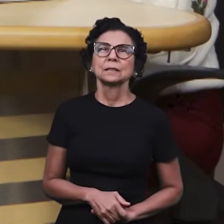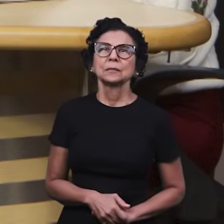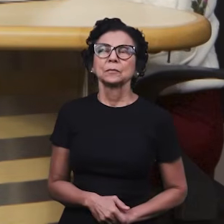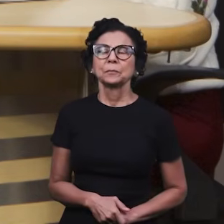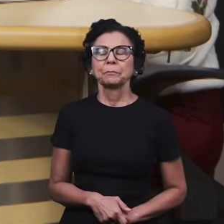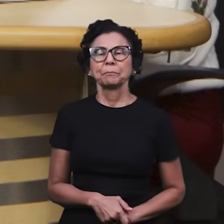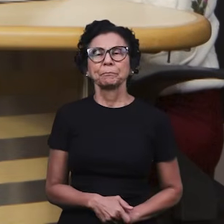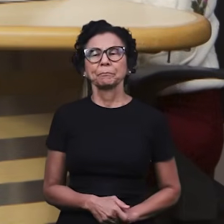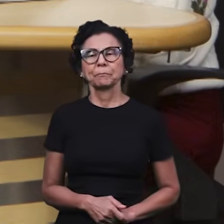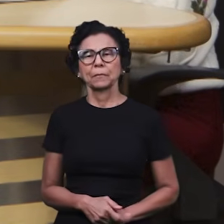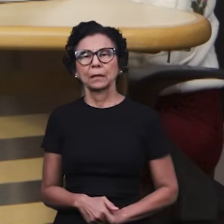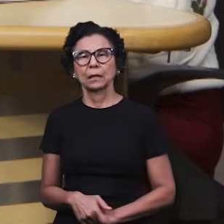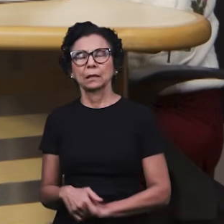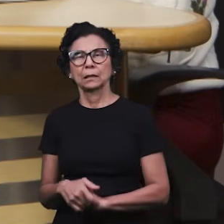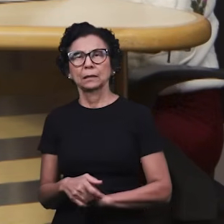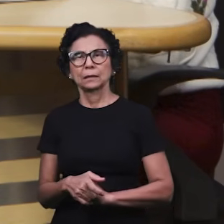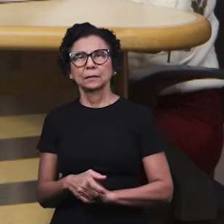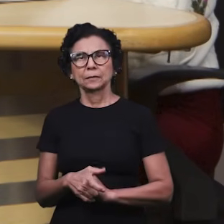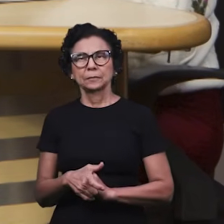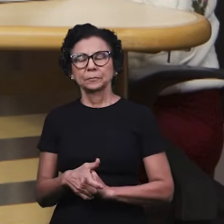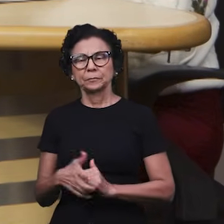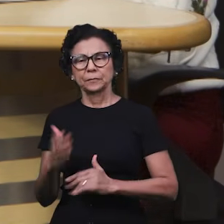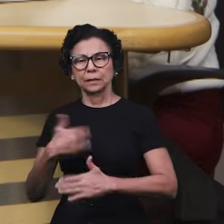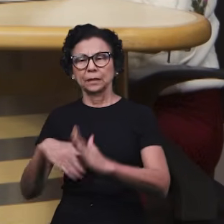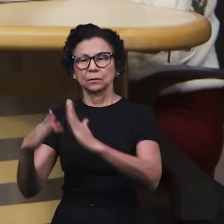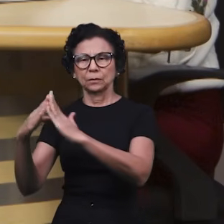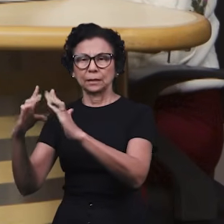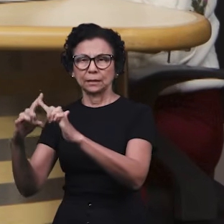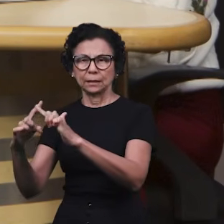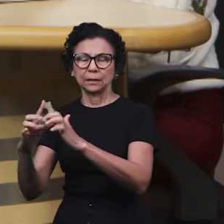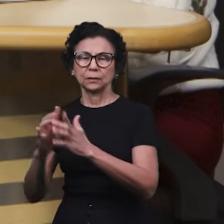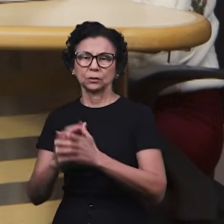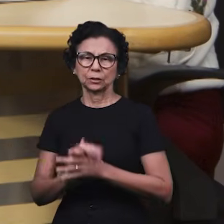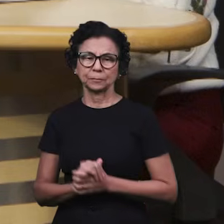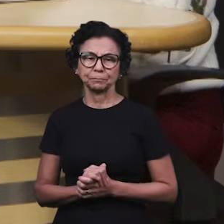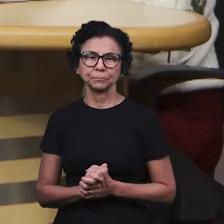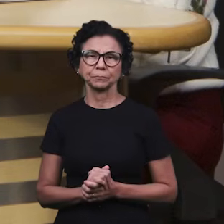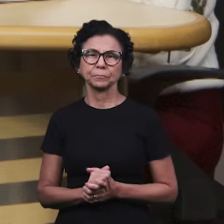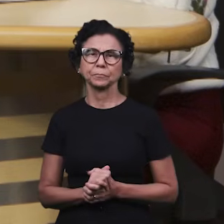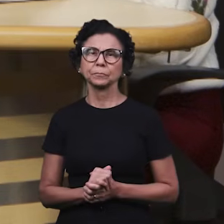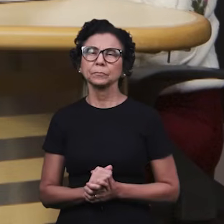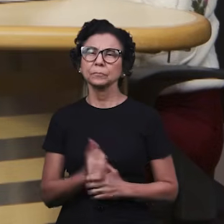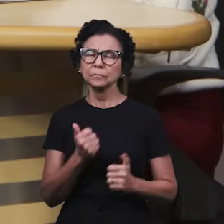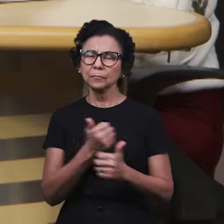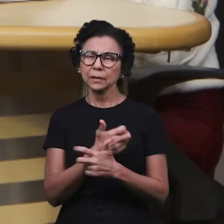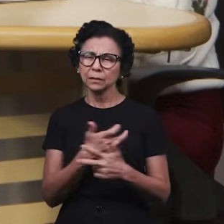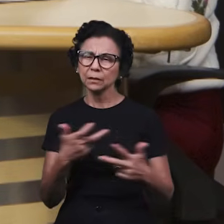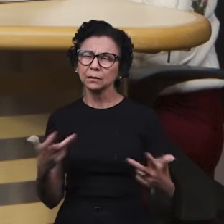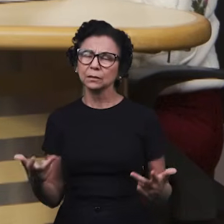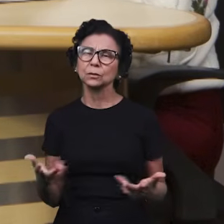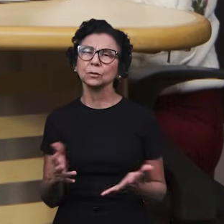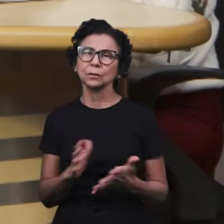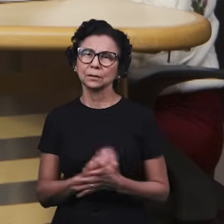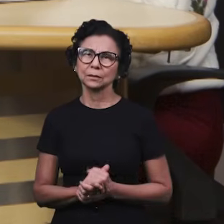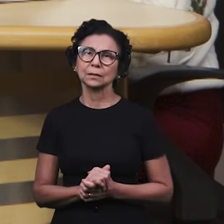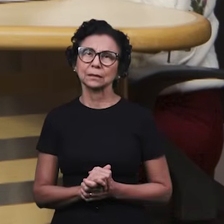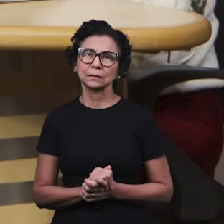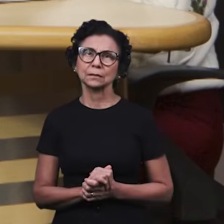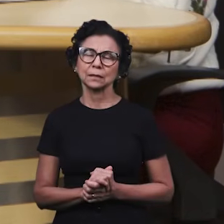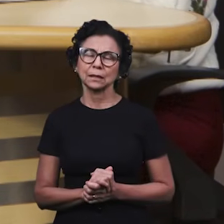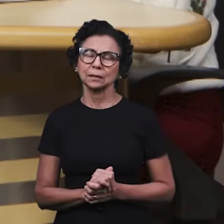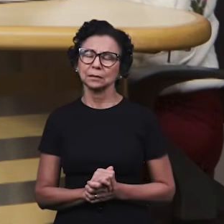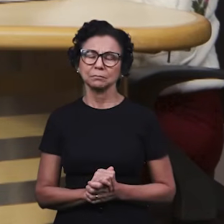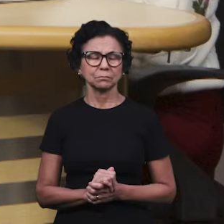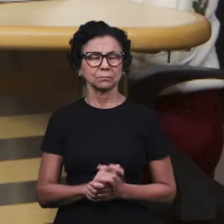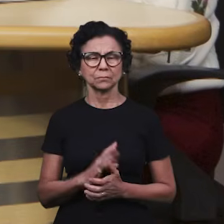igrejas, nas salas e nesses recursos que estão disponíveis para que as nossas crianças, independentemente da idade e